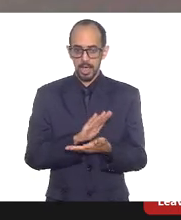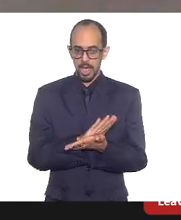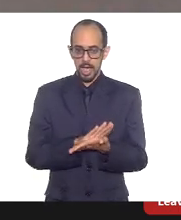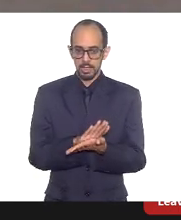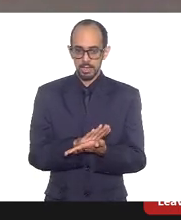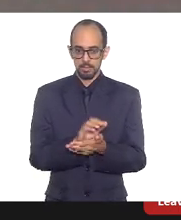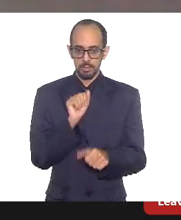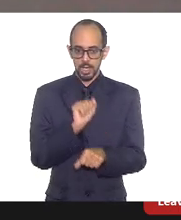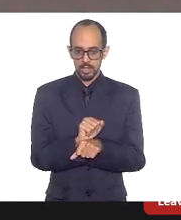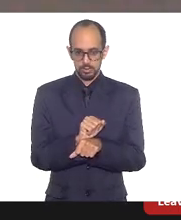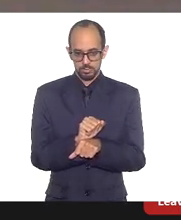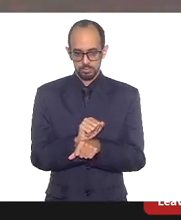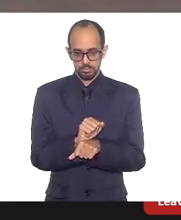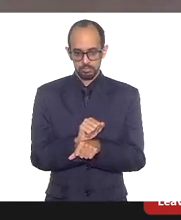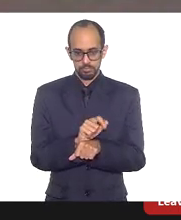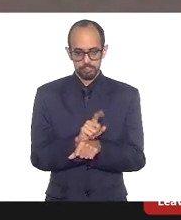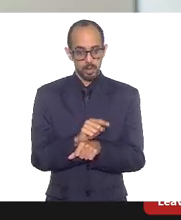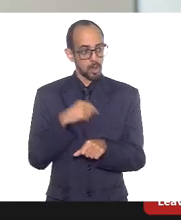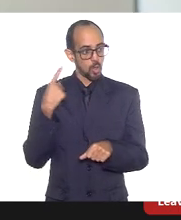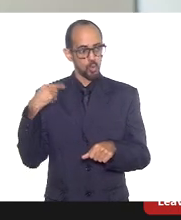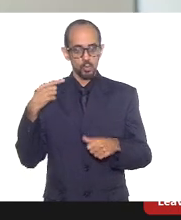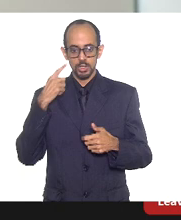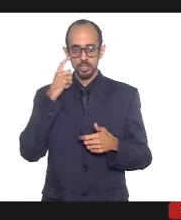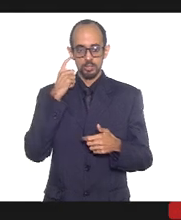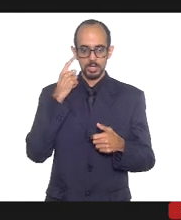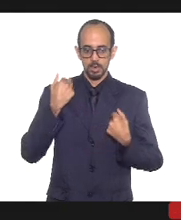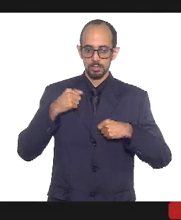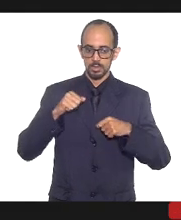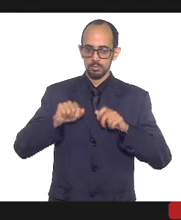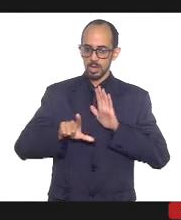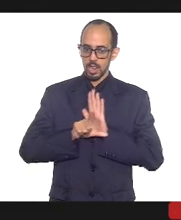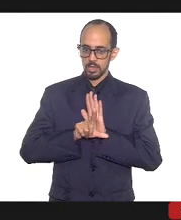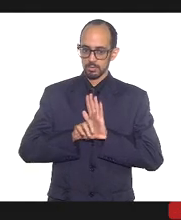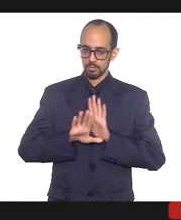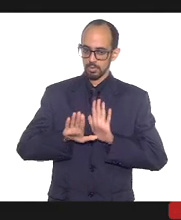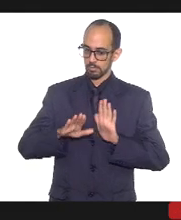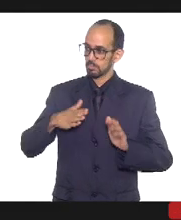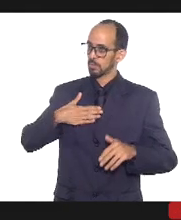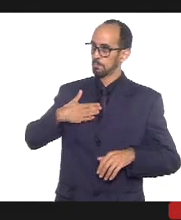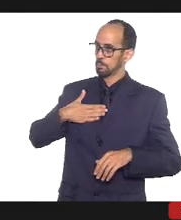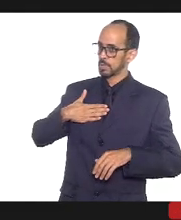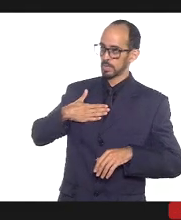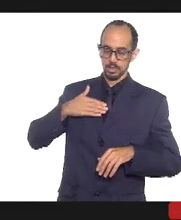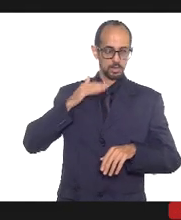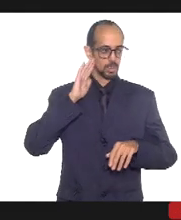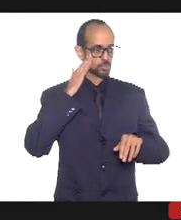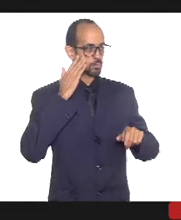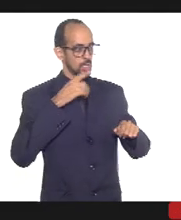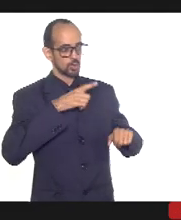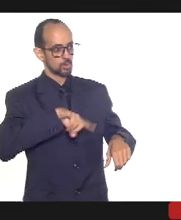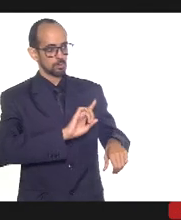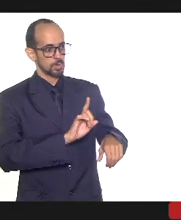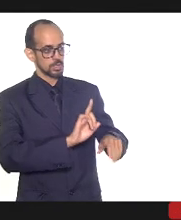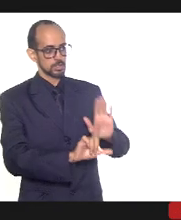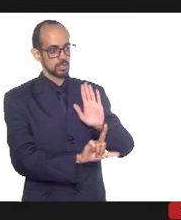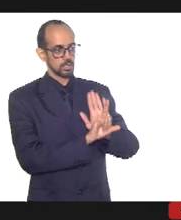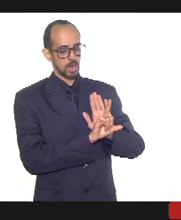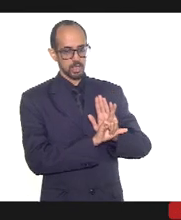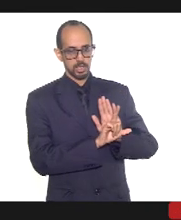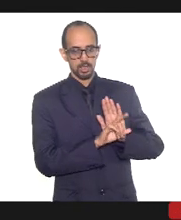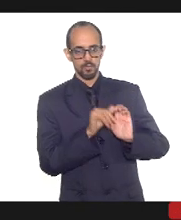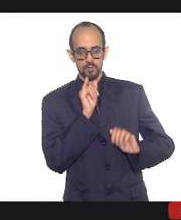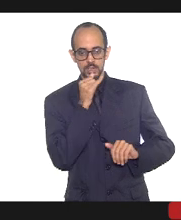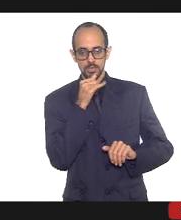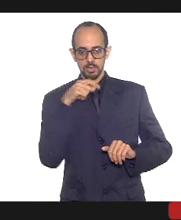precisa de uma lei para isso. Olha, Luiz Guilherme, a minha compreensão é que não precisa de nenhuma lei. A gente, infelizmente, aqui na Alerj, a gente tem